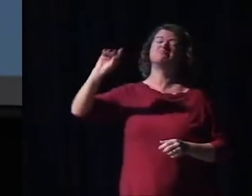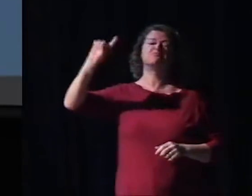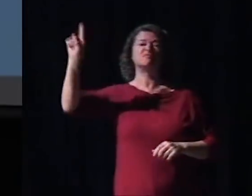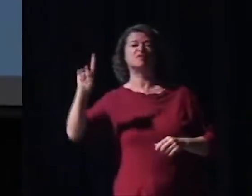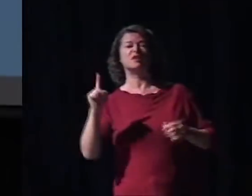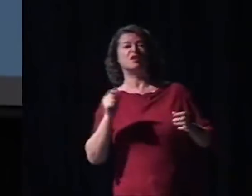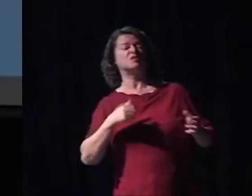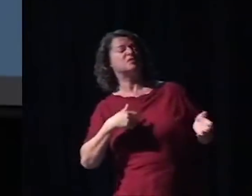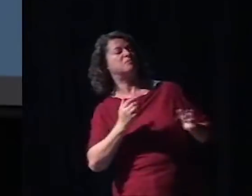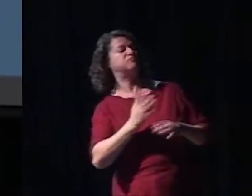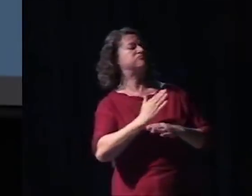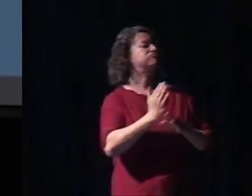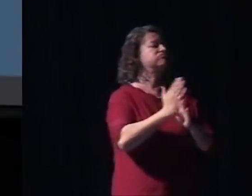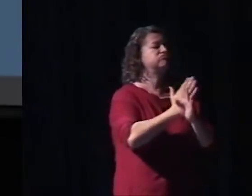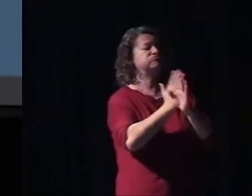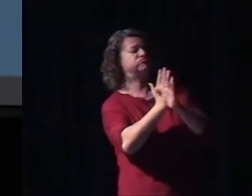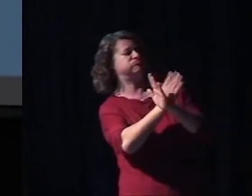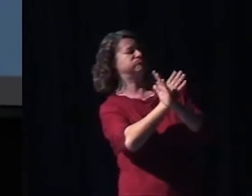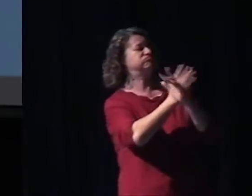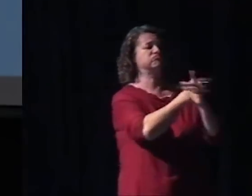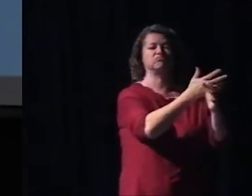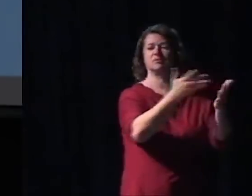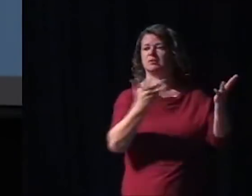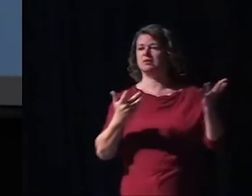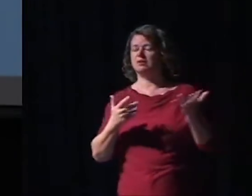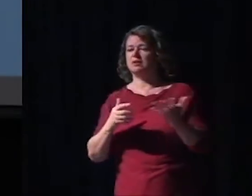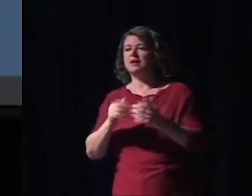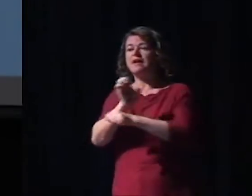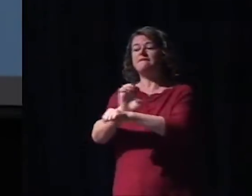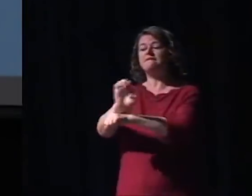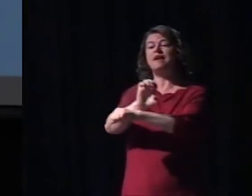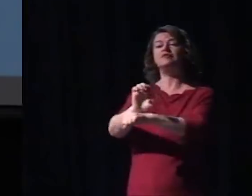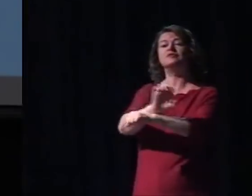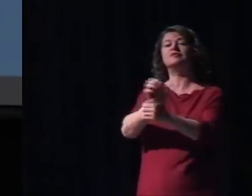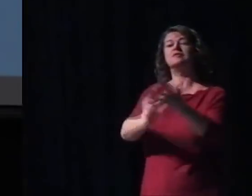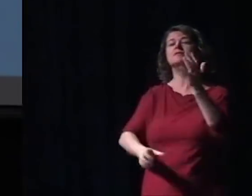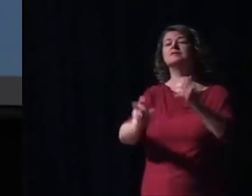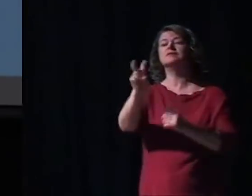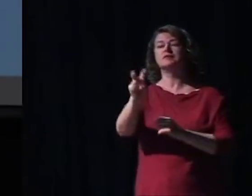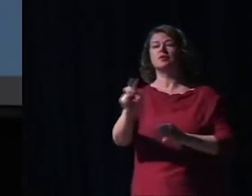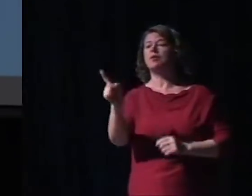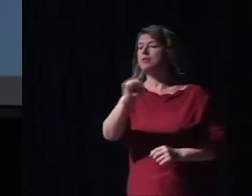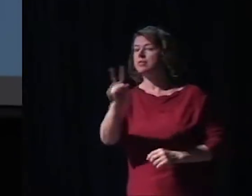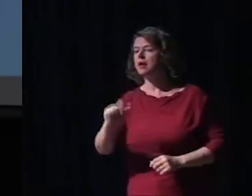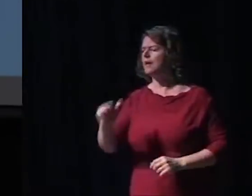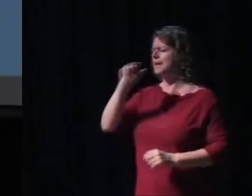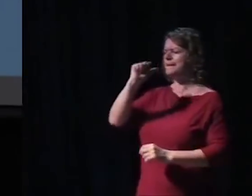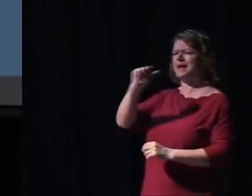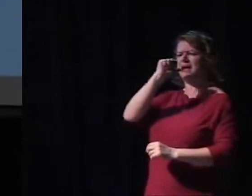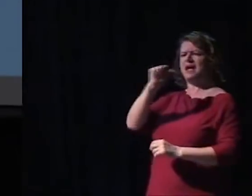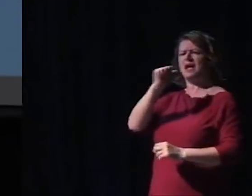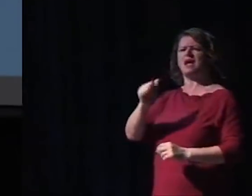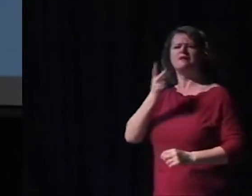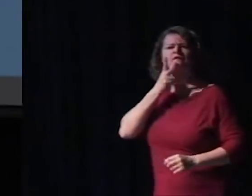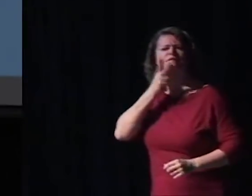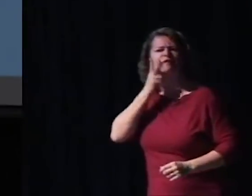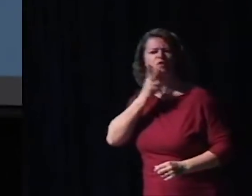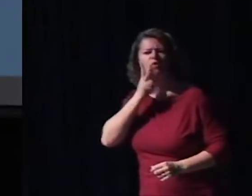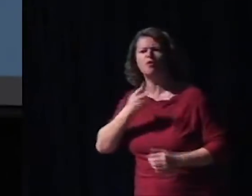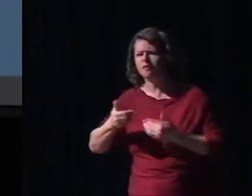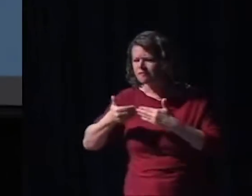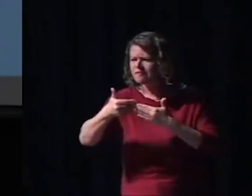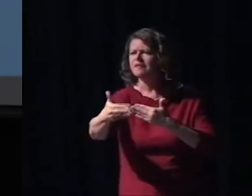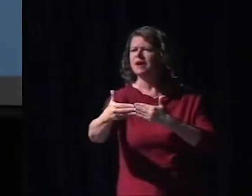Efésios capítulo 5, verso 18: e não vos embriagueis com vinho, onde há contenda, dissolução,